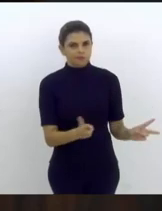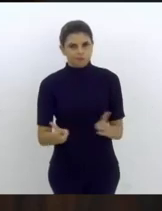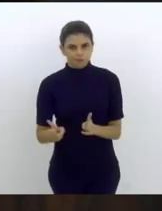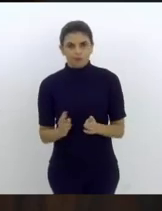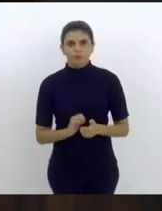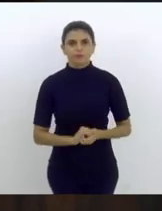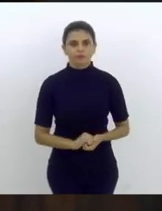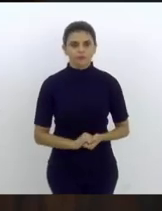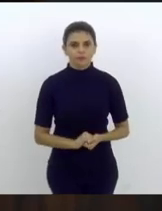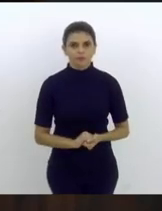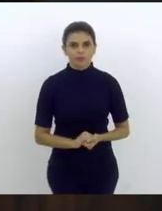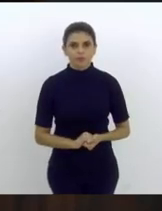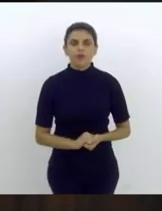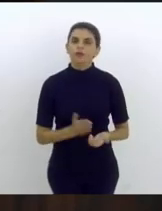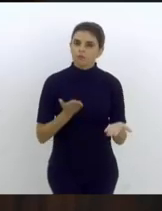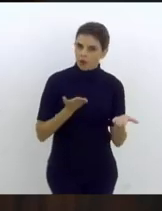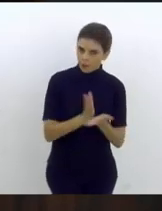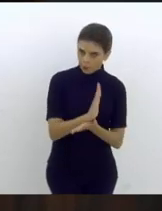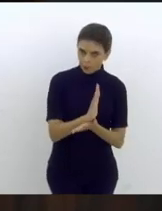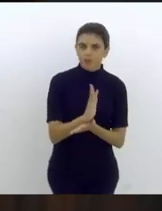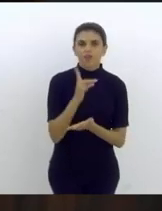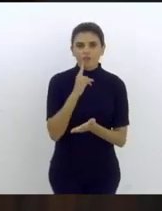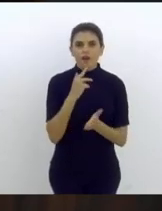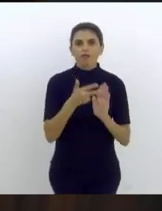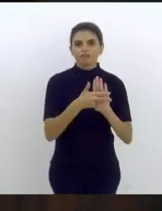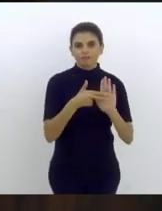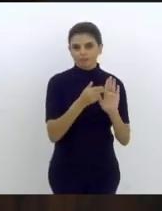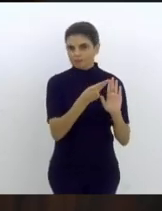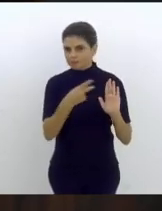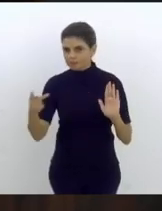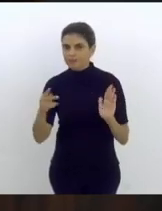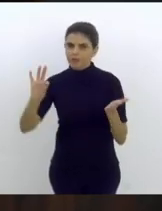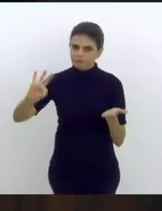estão aprovado vai autógrafo